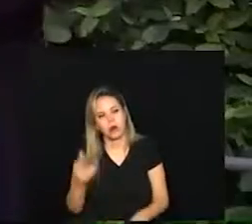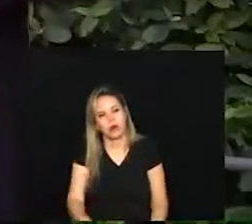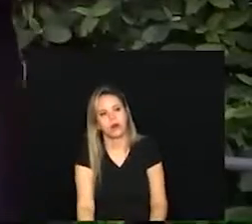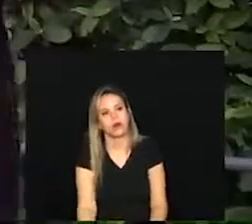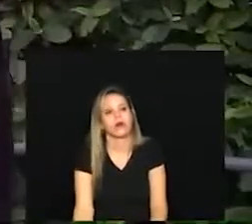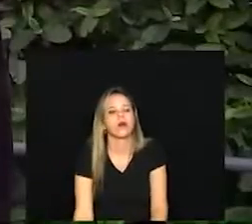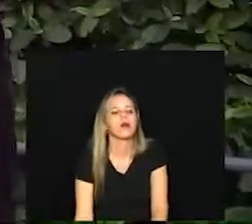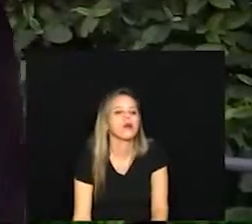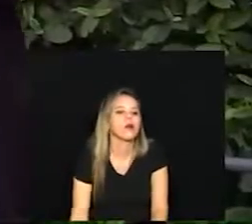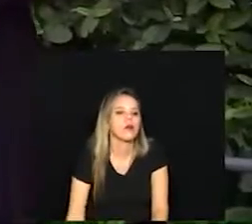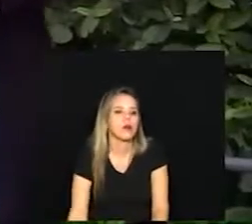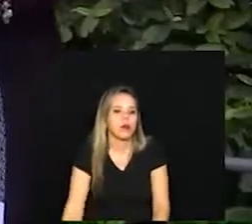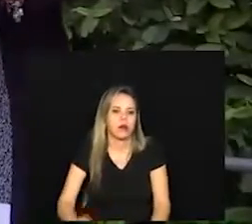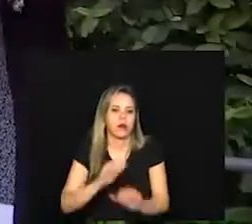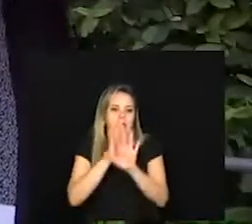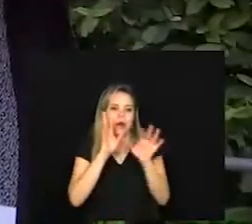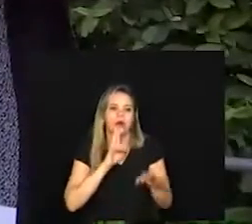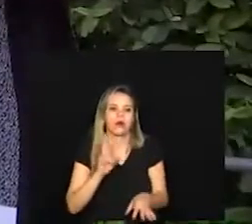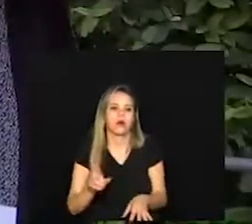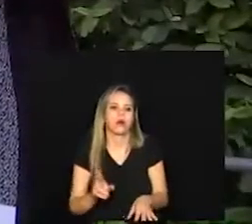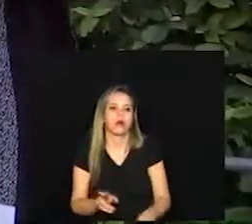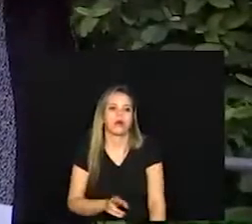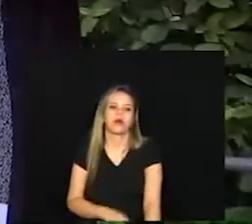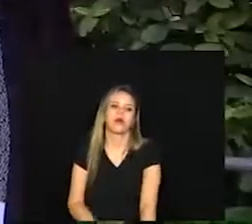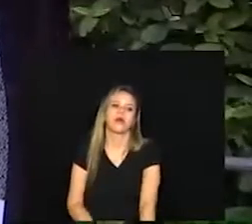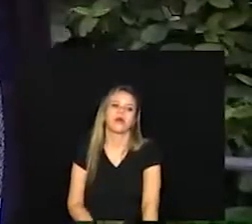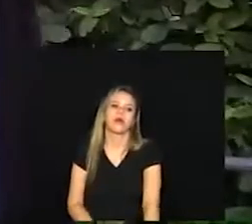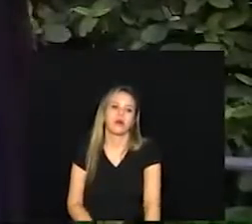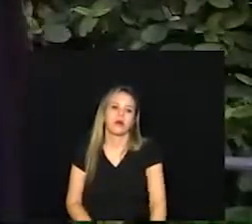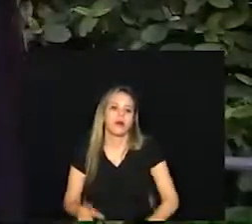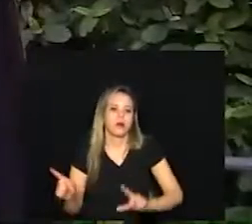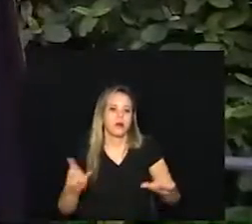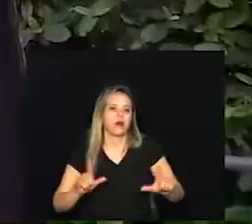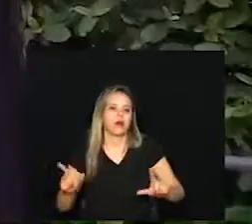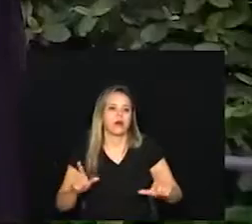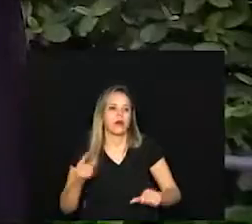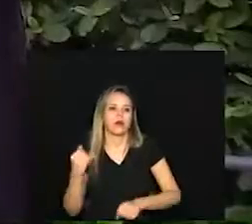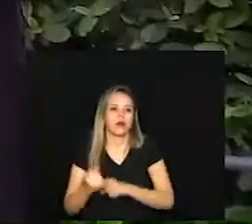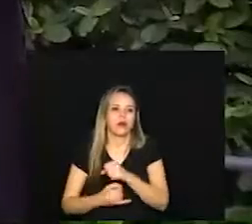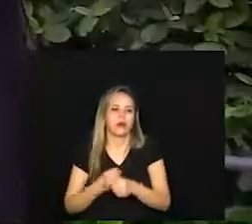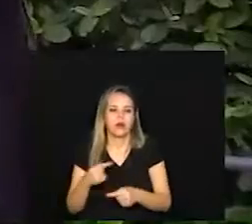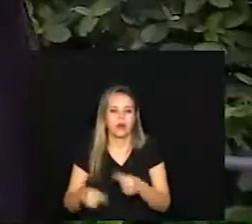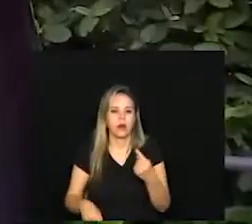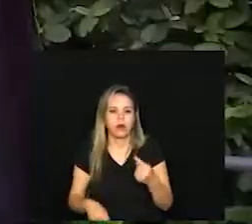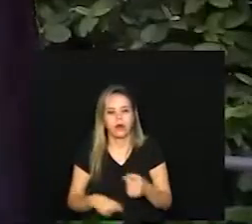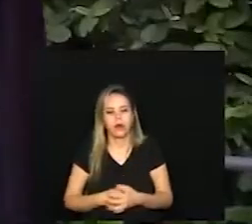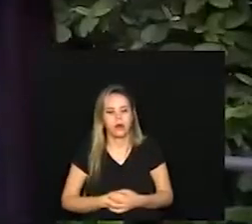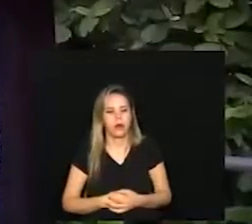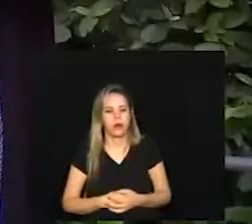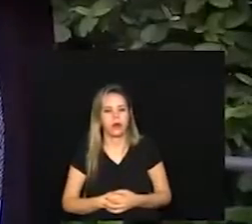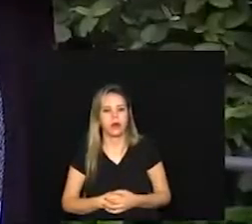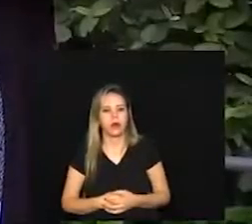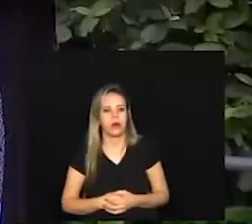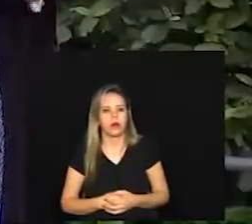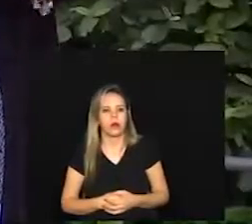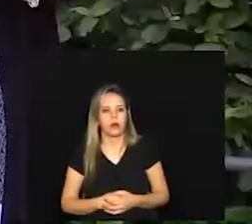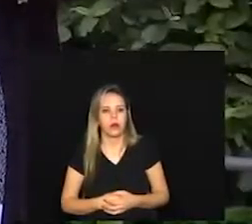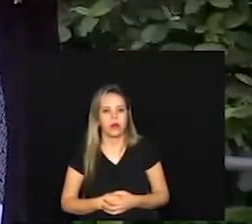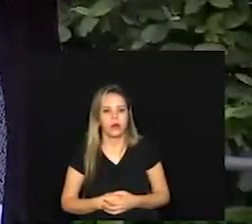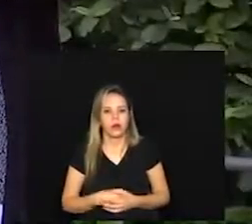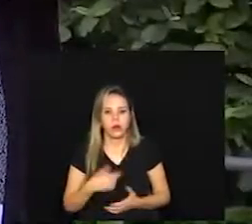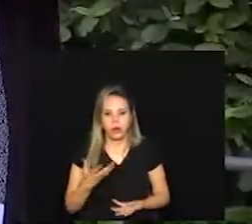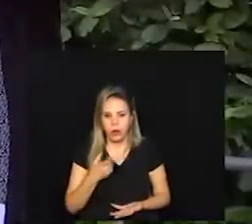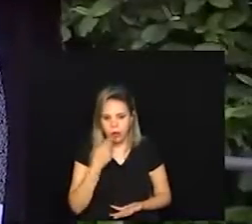ficou clara a resposta da secretária lá dentro, por conta do nosso sinal do link, Gabriel. Você